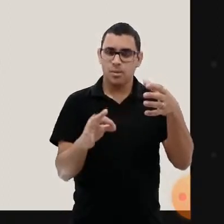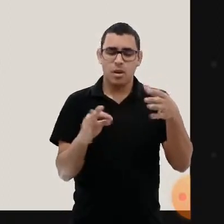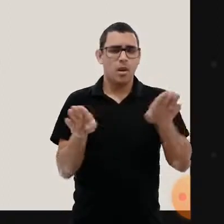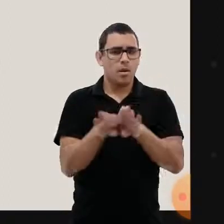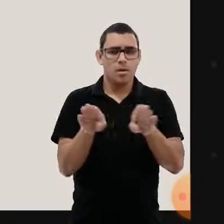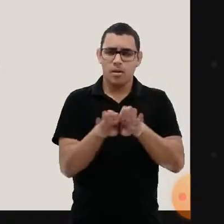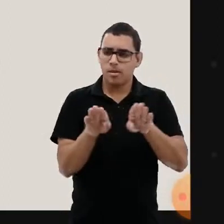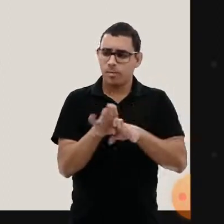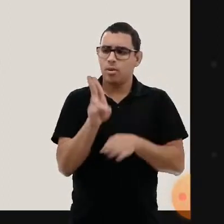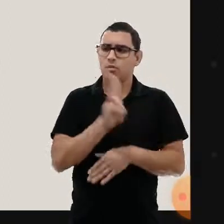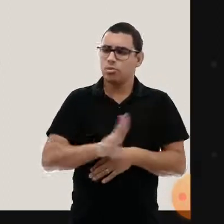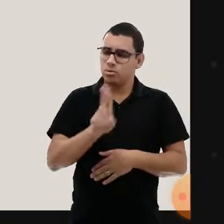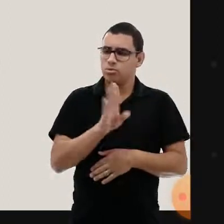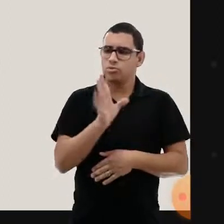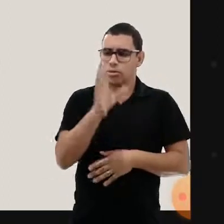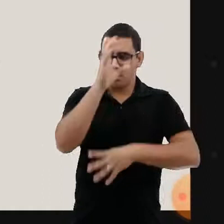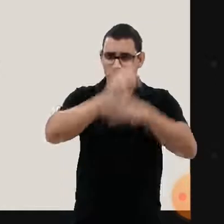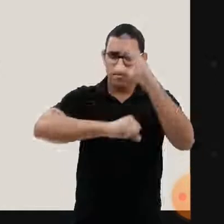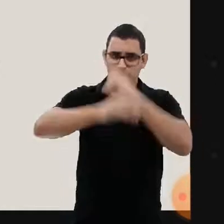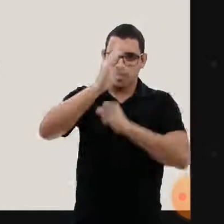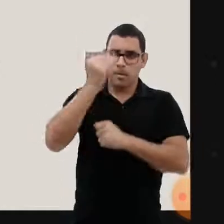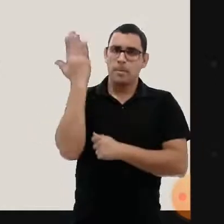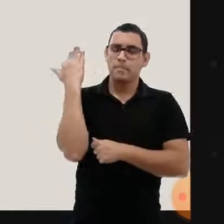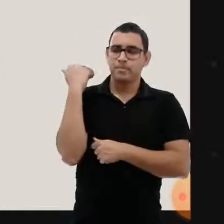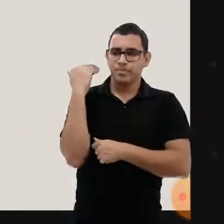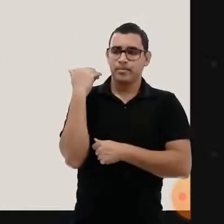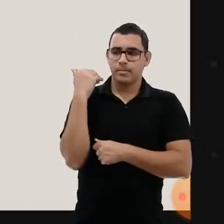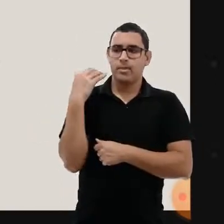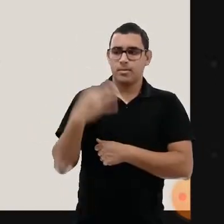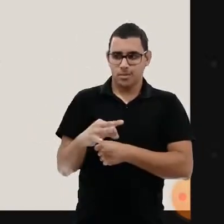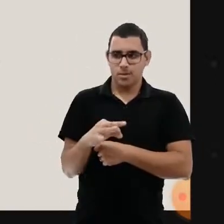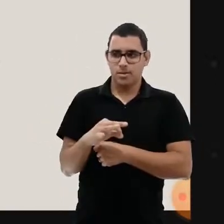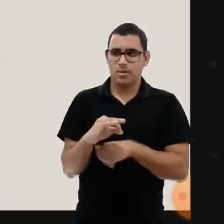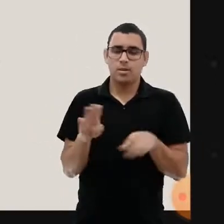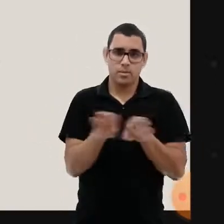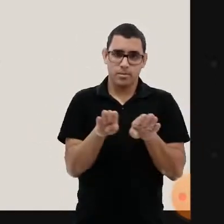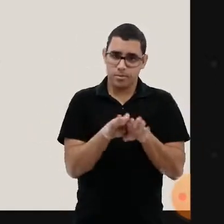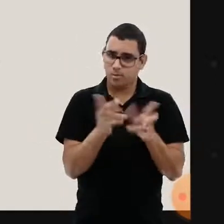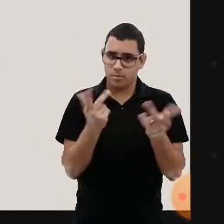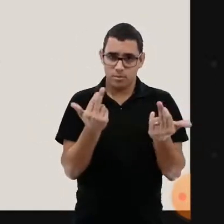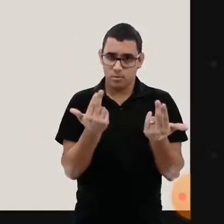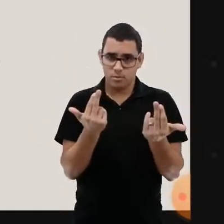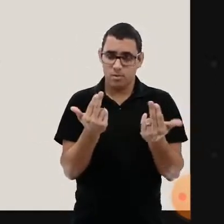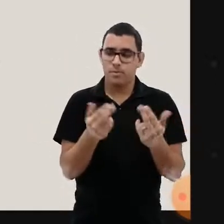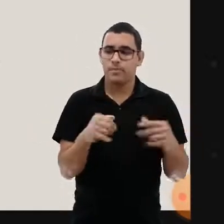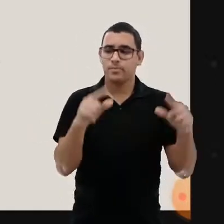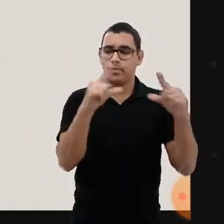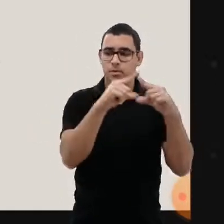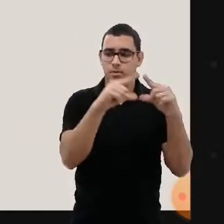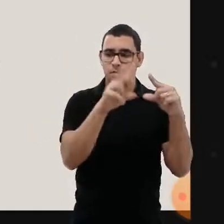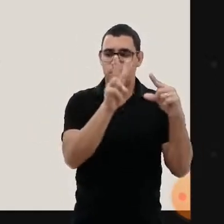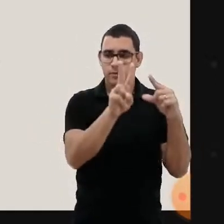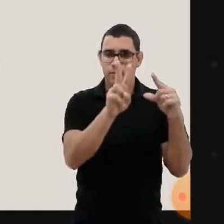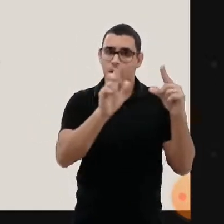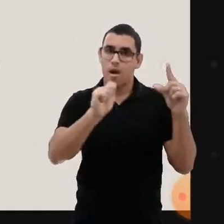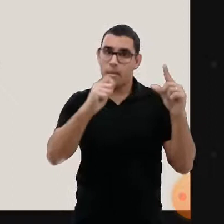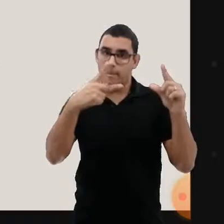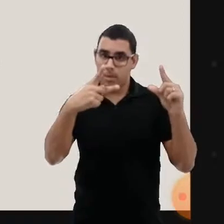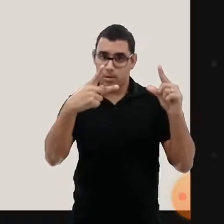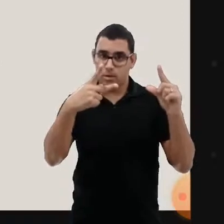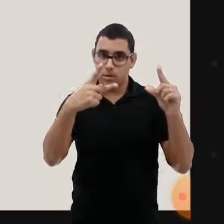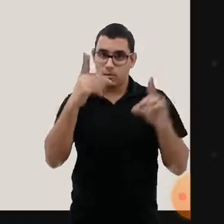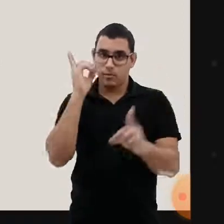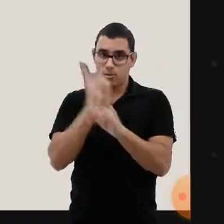Então, ele vai obedecer à mesma expressão que nós já aprendemos da dilatação volumétrica dos sólidos. Então,